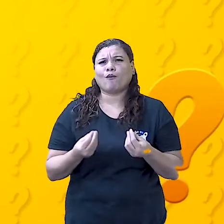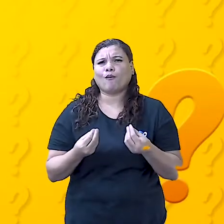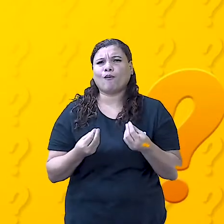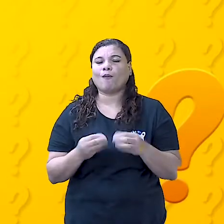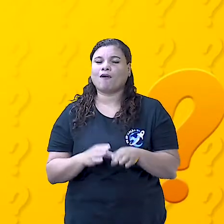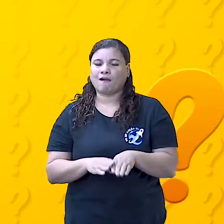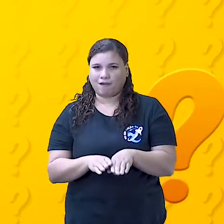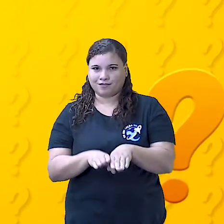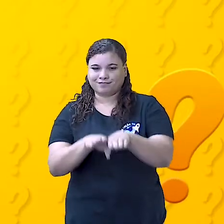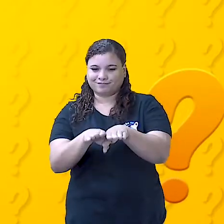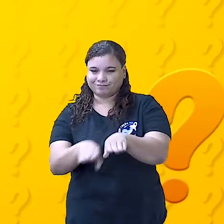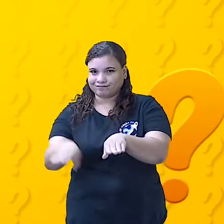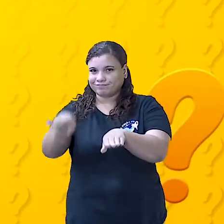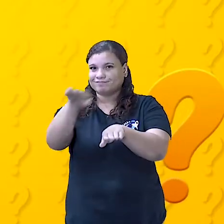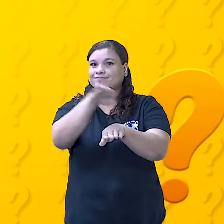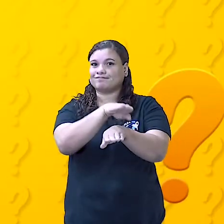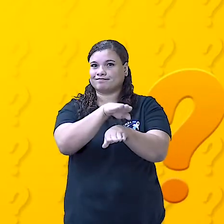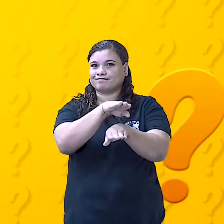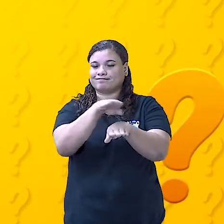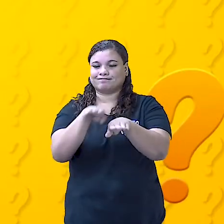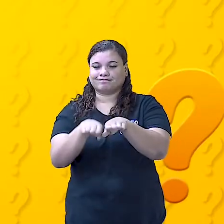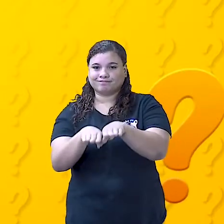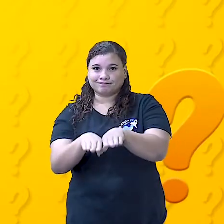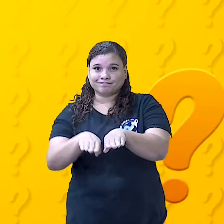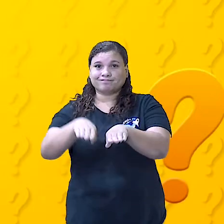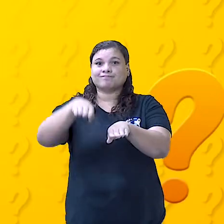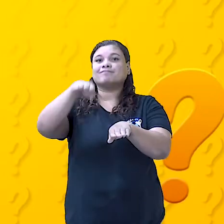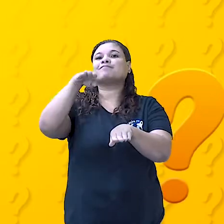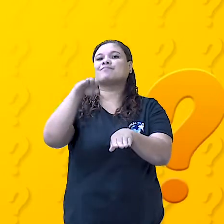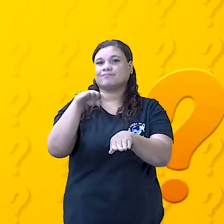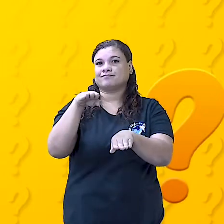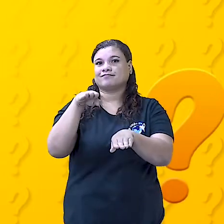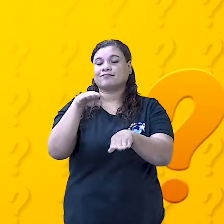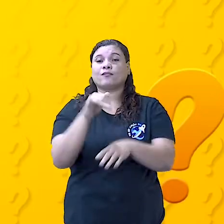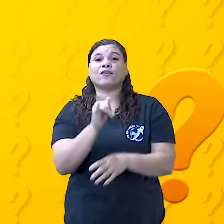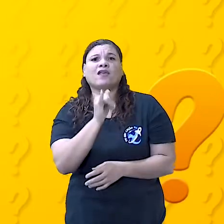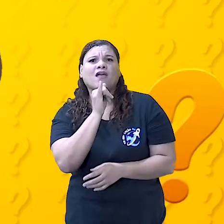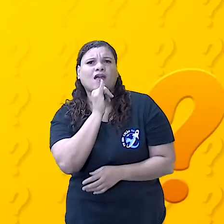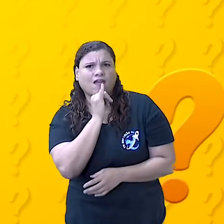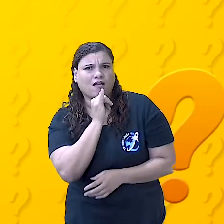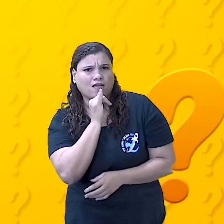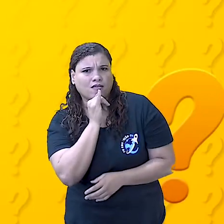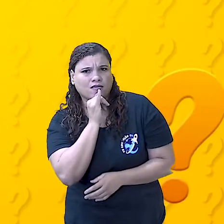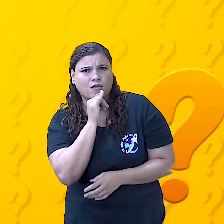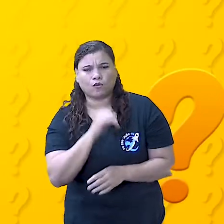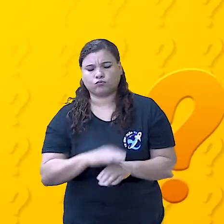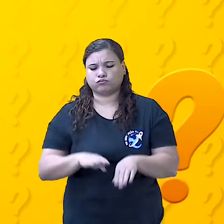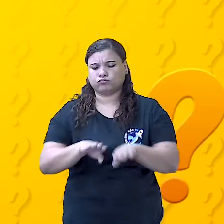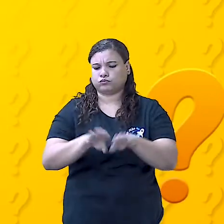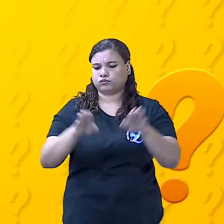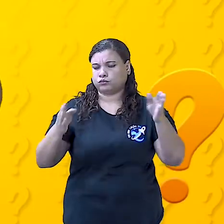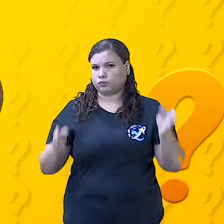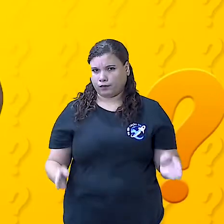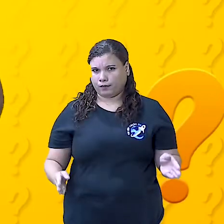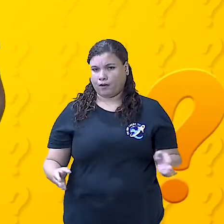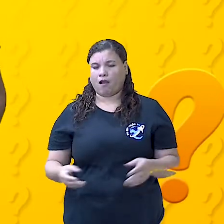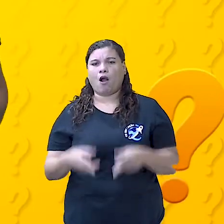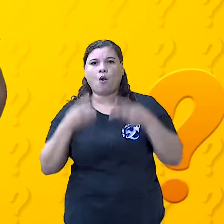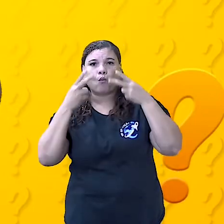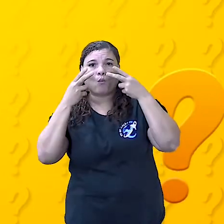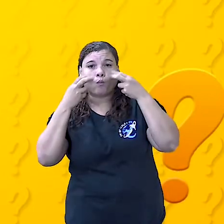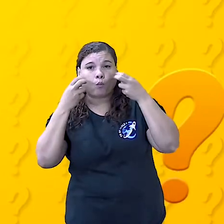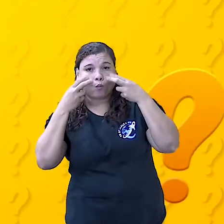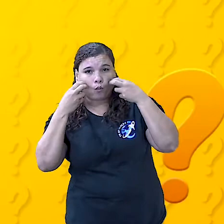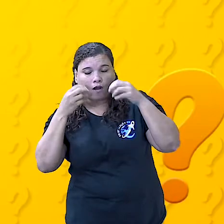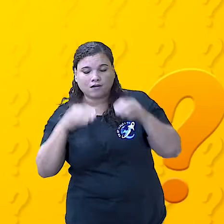sobre está no sentido de em cima. Faz referência a uma posição superior. Dizemos, o gato